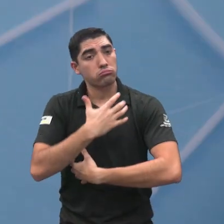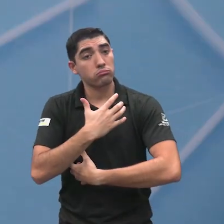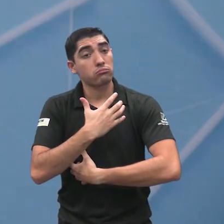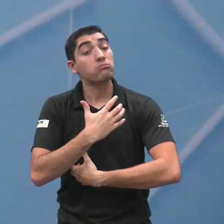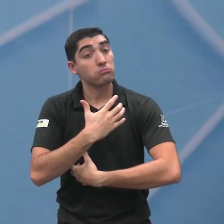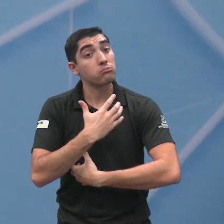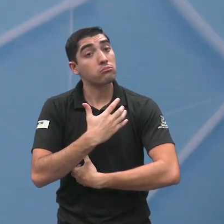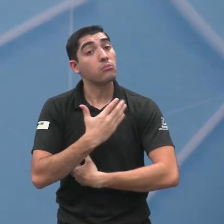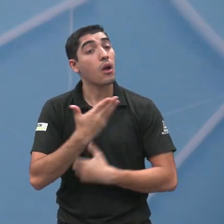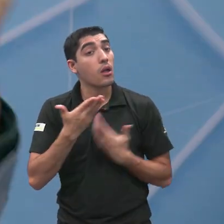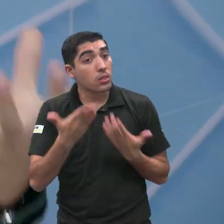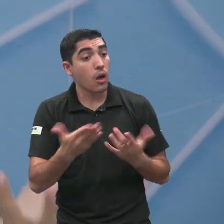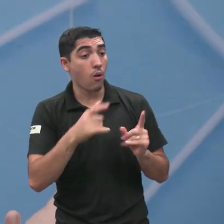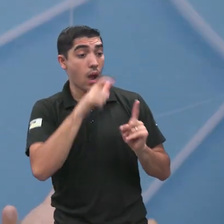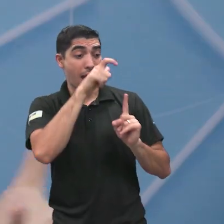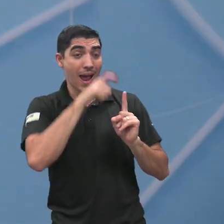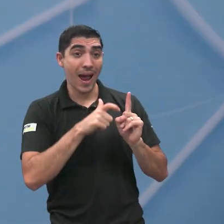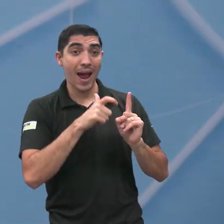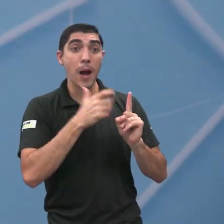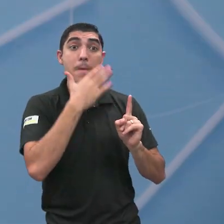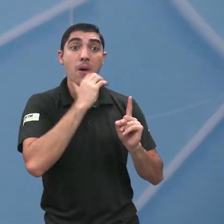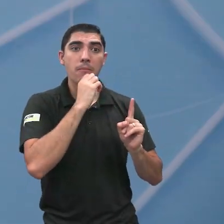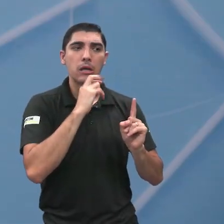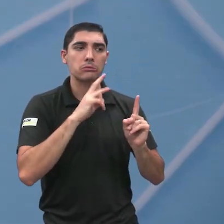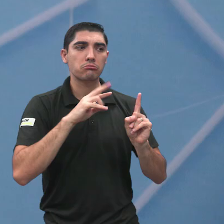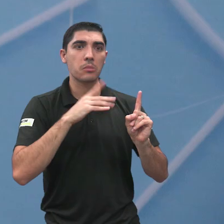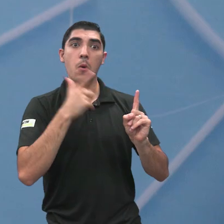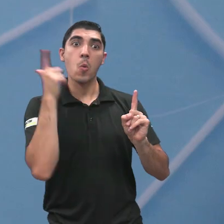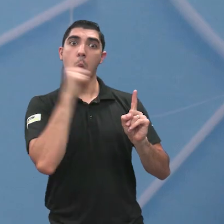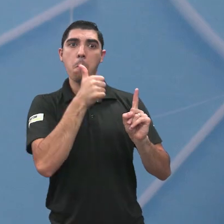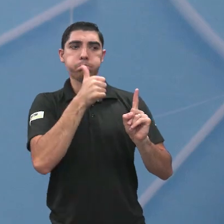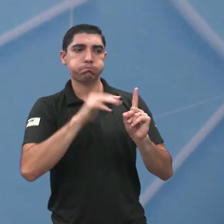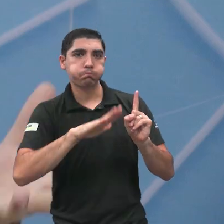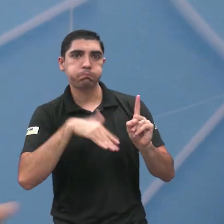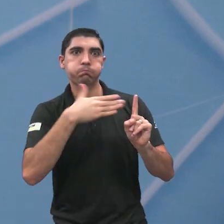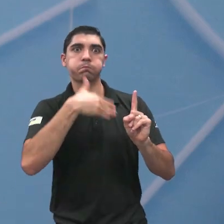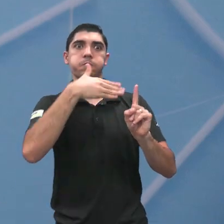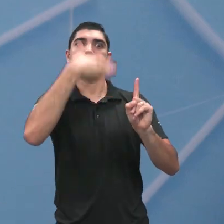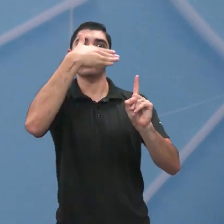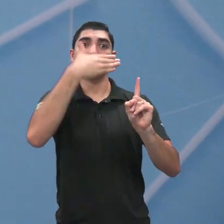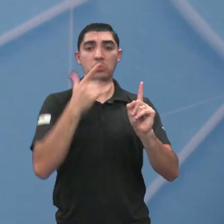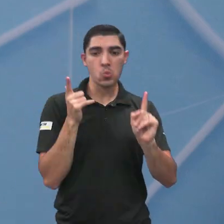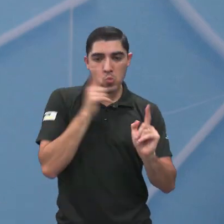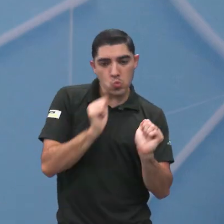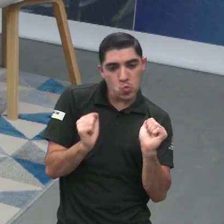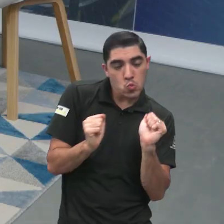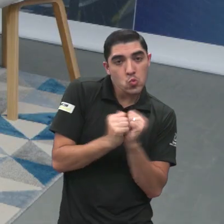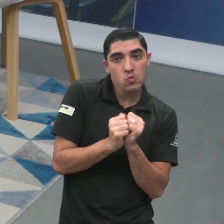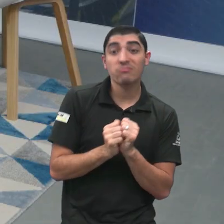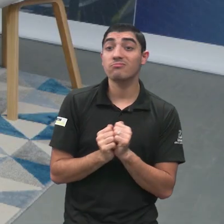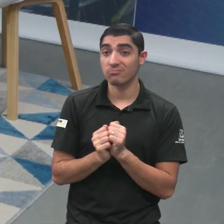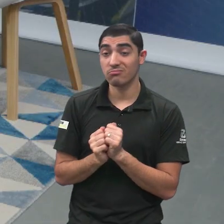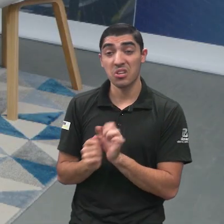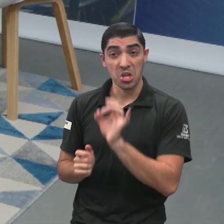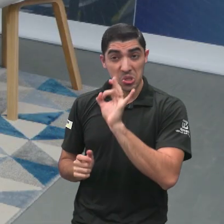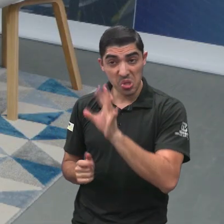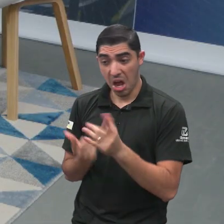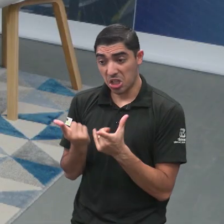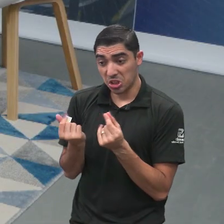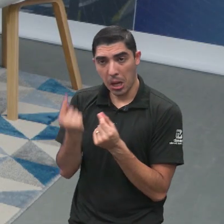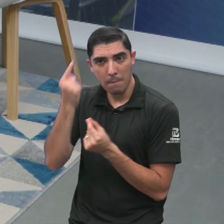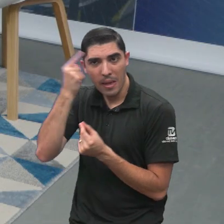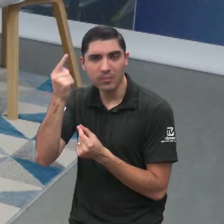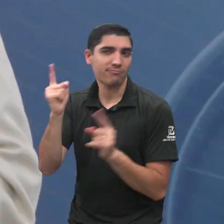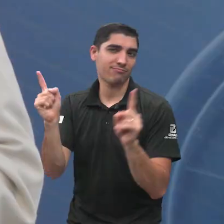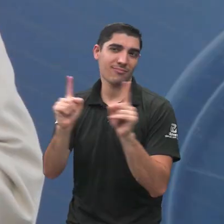falo que a pessoa se desenvolve, porque ela estabelece mais maneiras de estar com o outro. Nem tudo é sobre apoio financeiro,